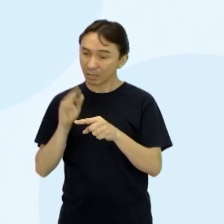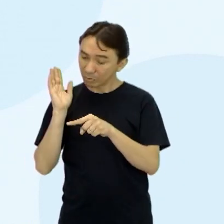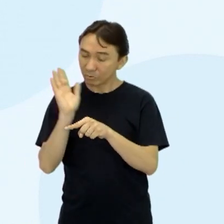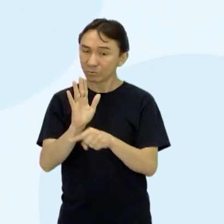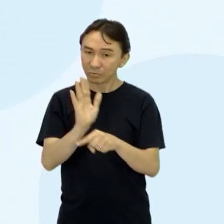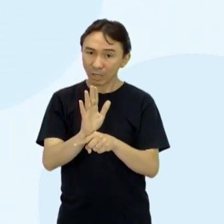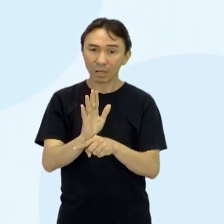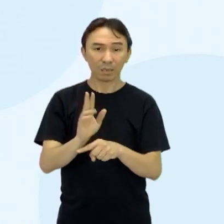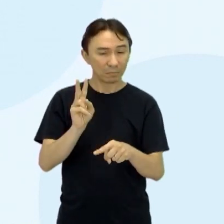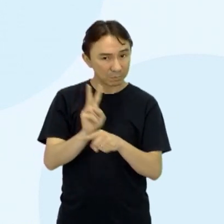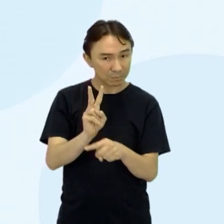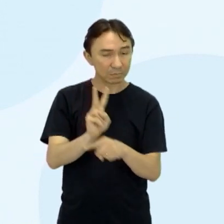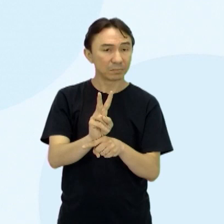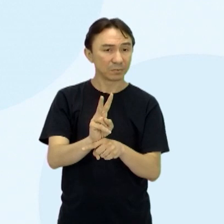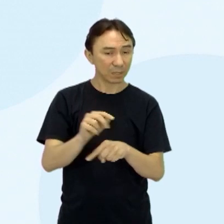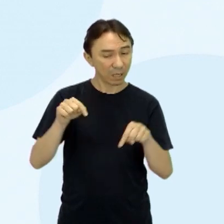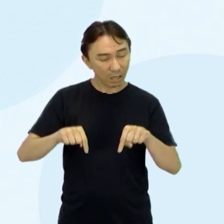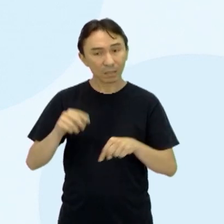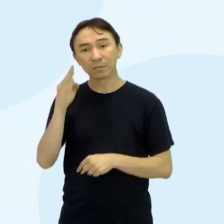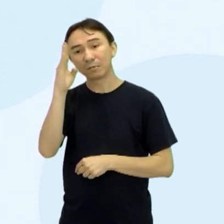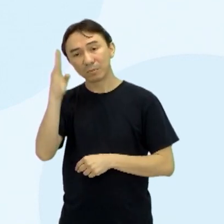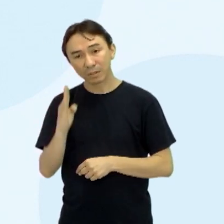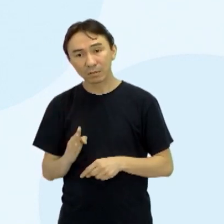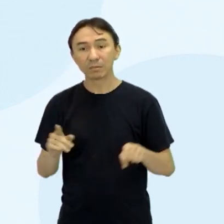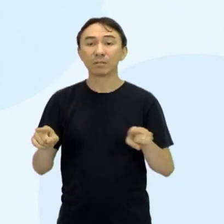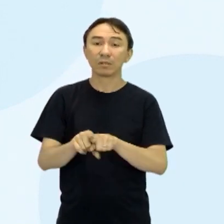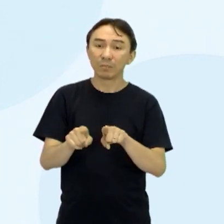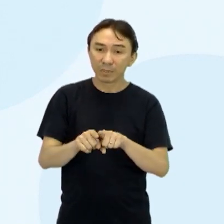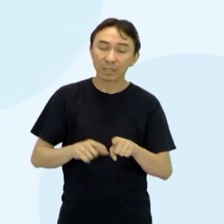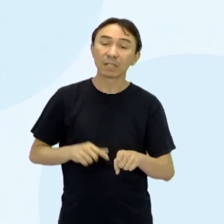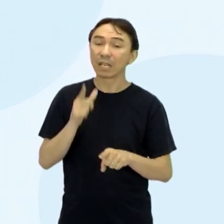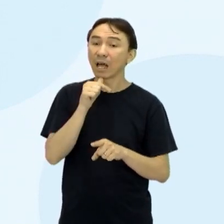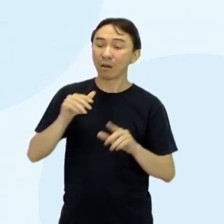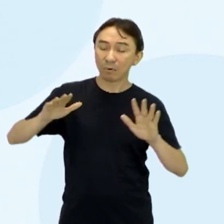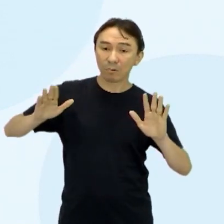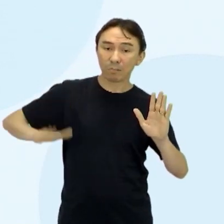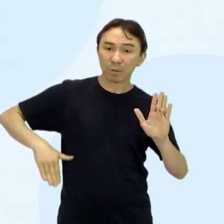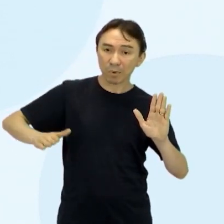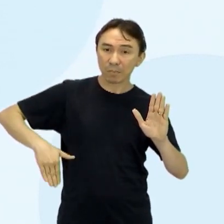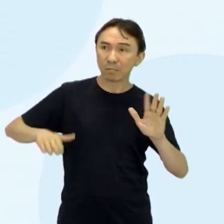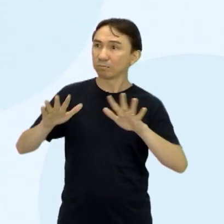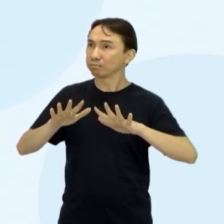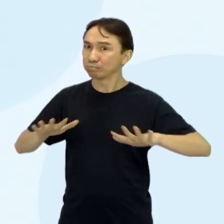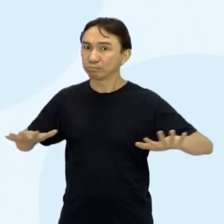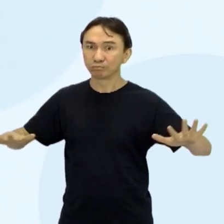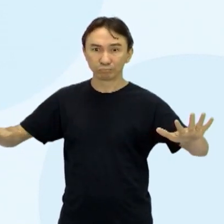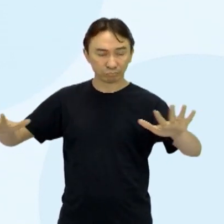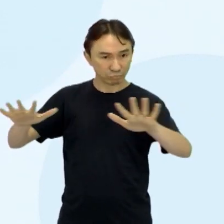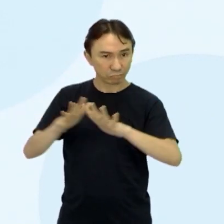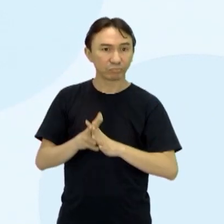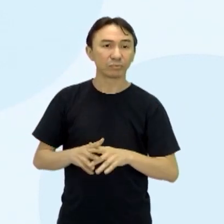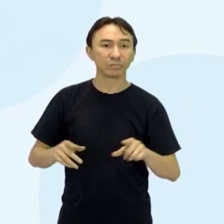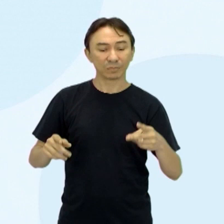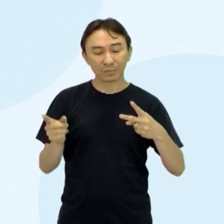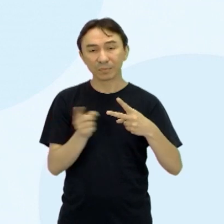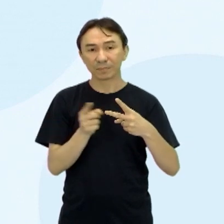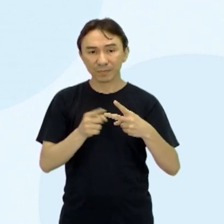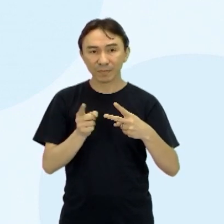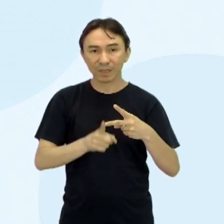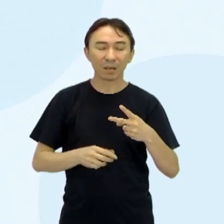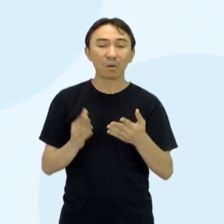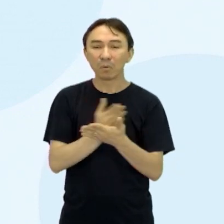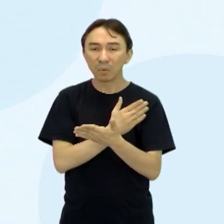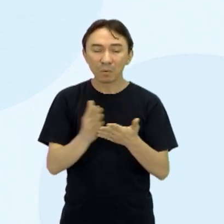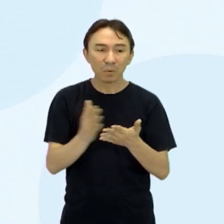no território nacional e nas águas jurisdicionais, proteger as espécies ameaçadas de extinção, como vocês falaram